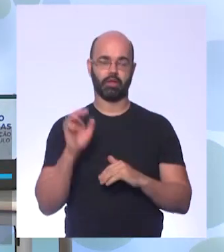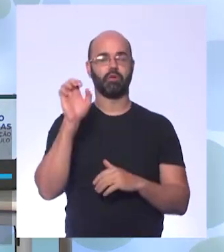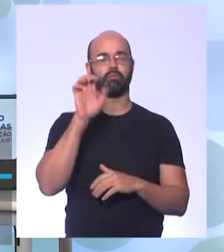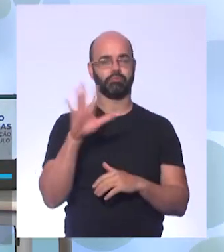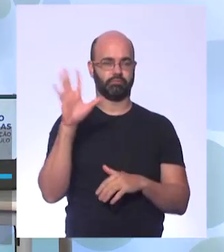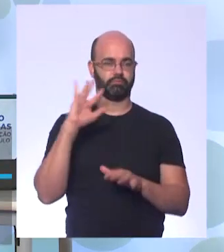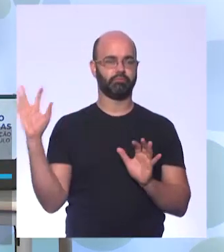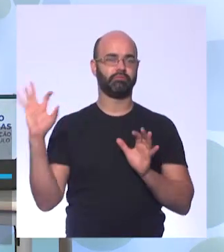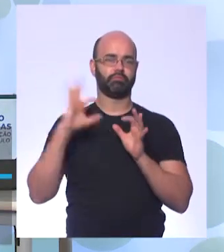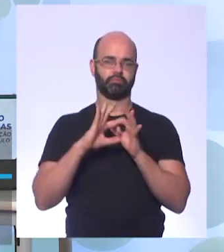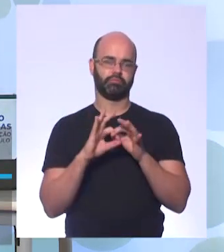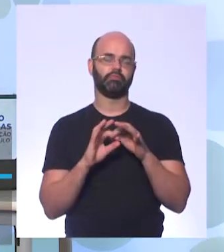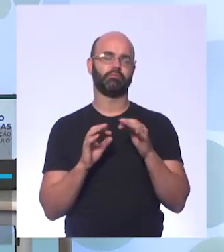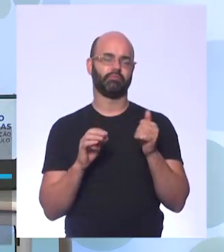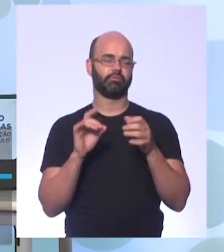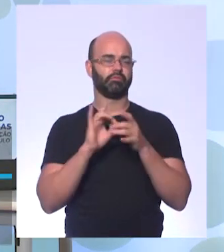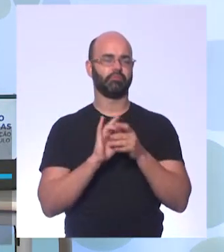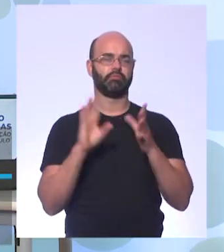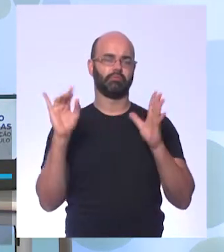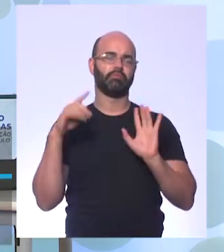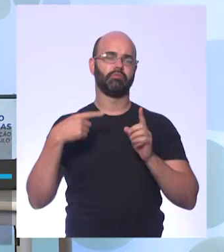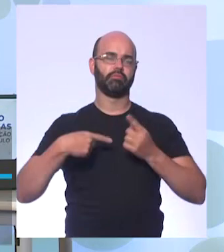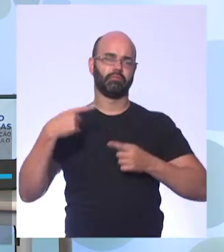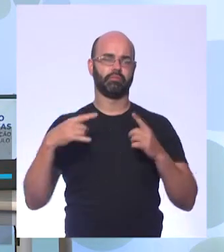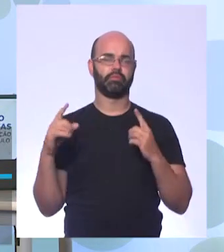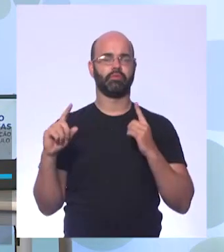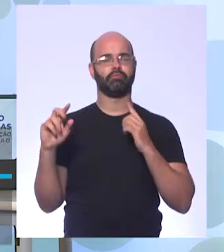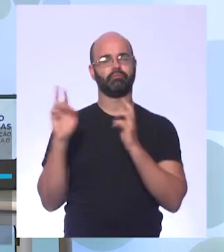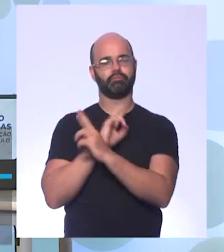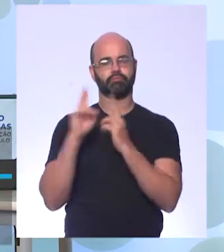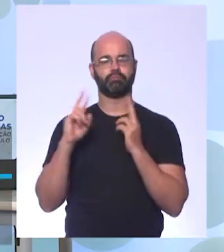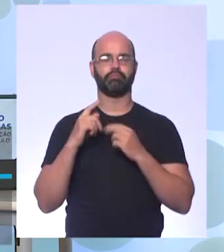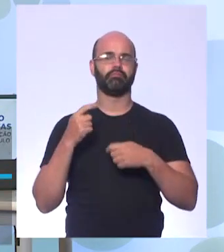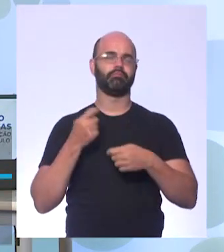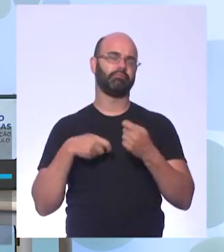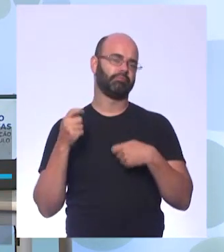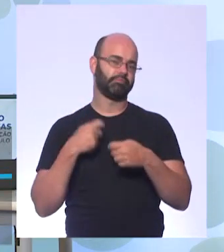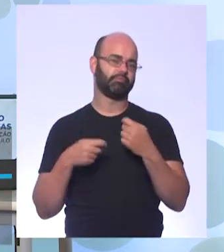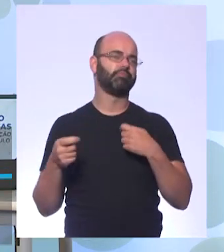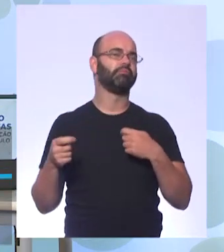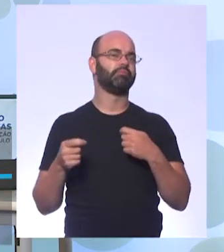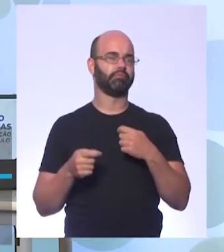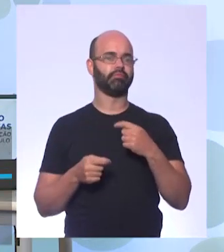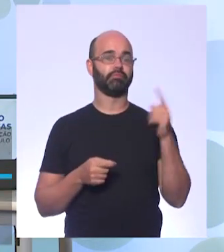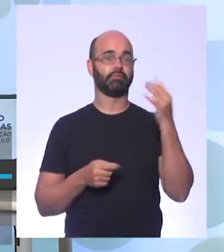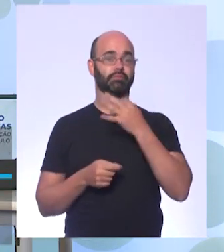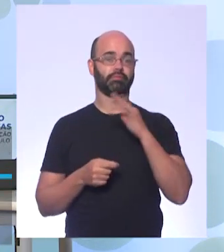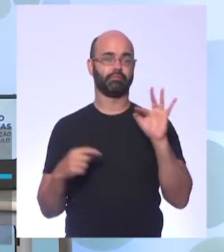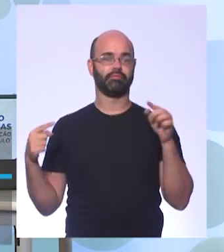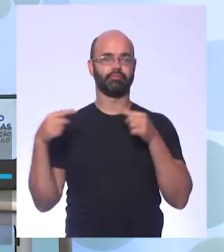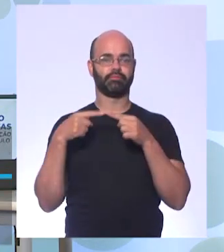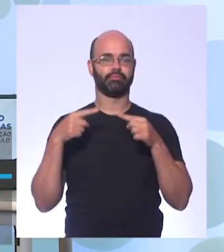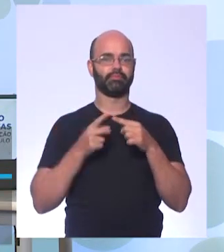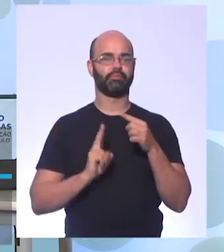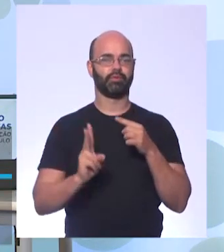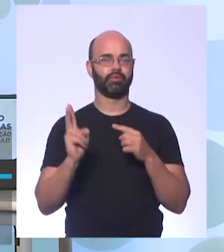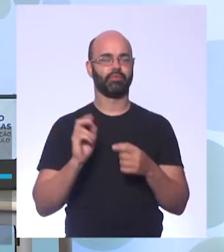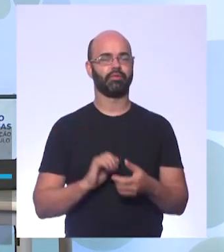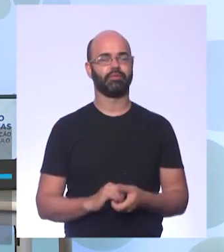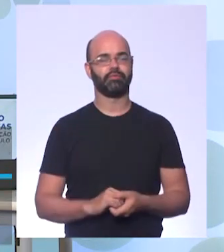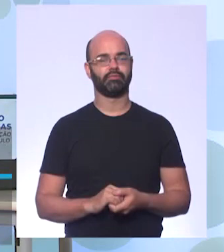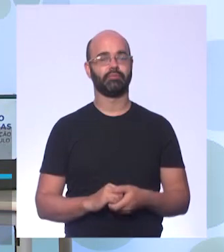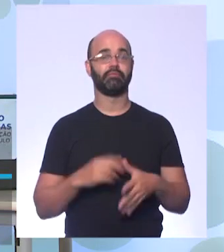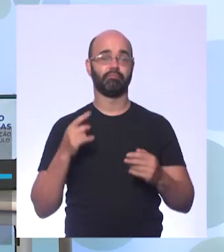independente, mas tem essa relação política e econômica, né, com a França, tá certo? E isso aí também